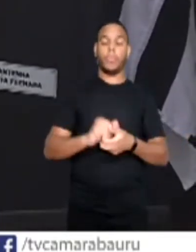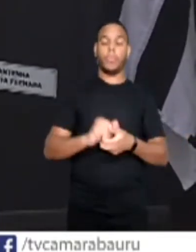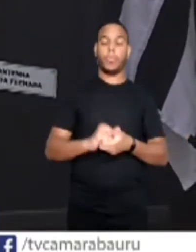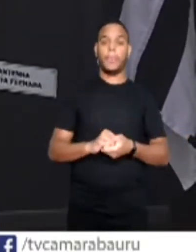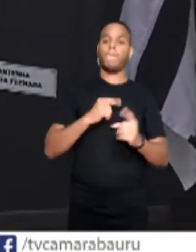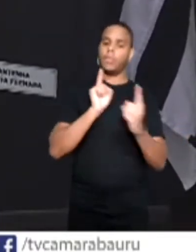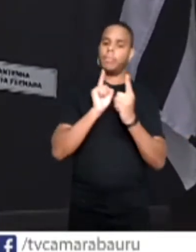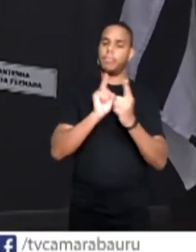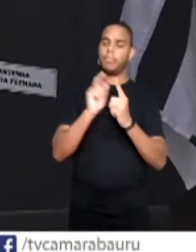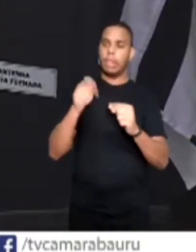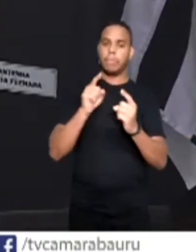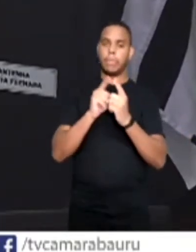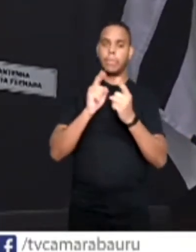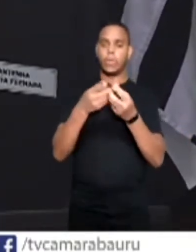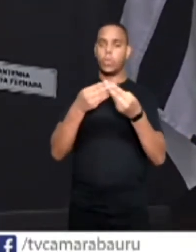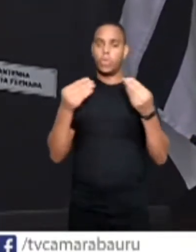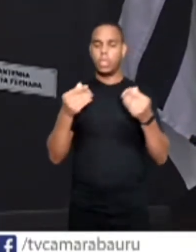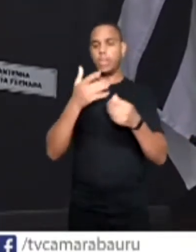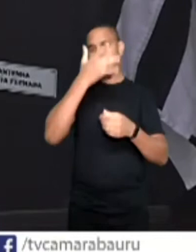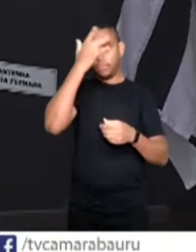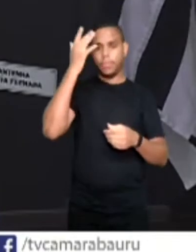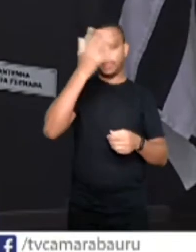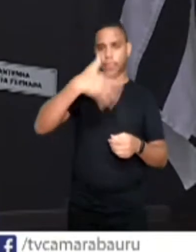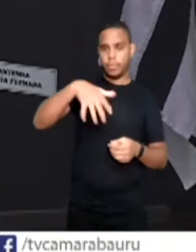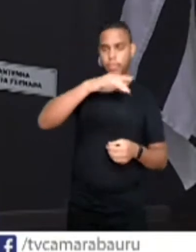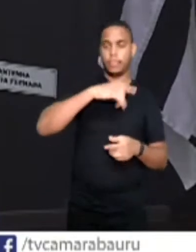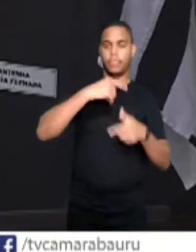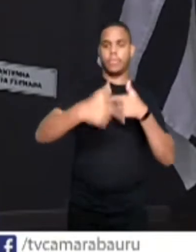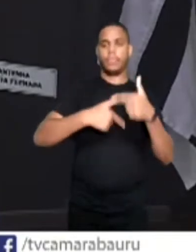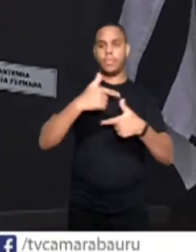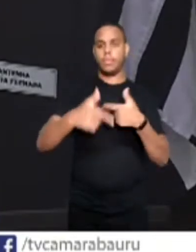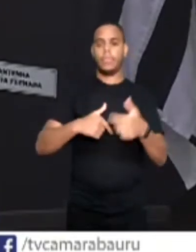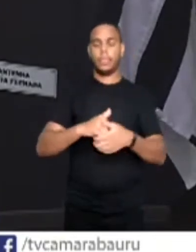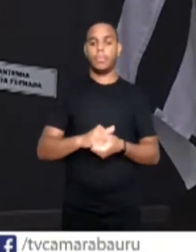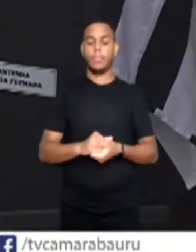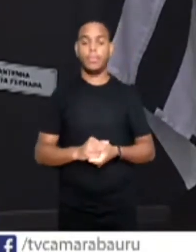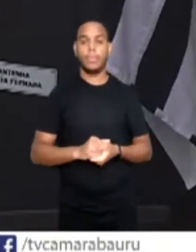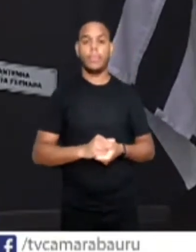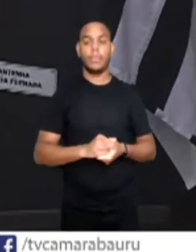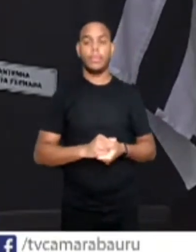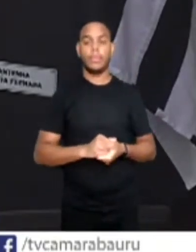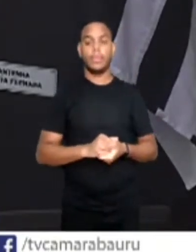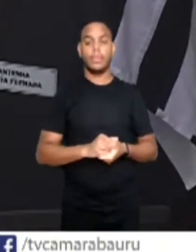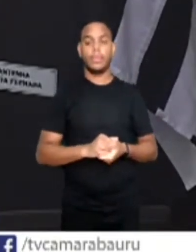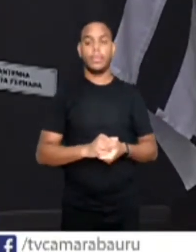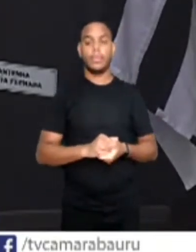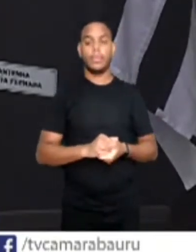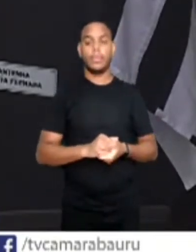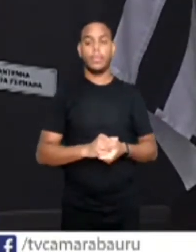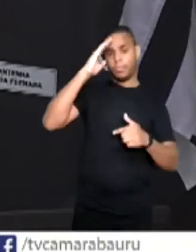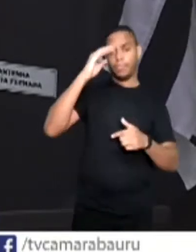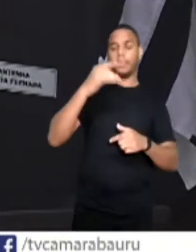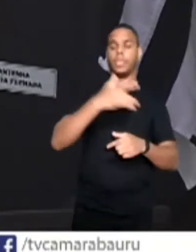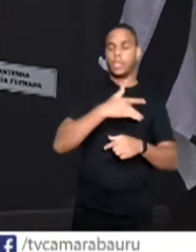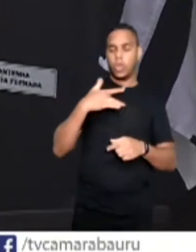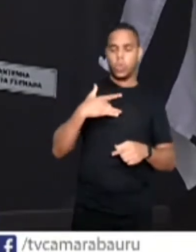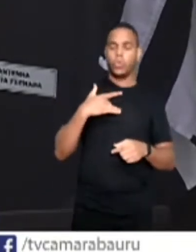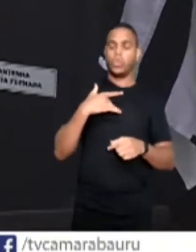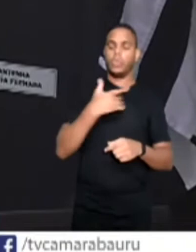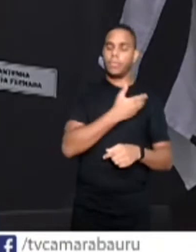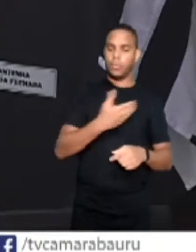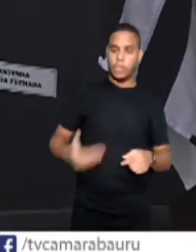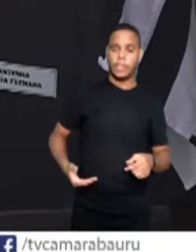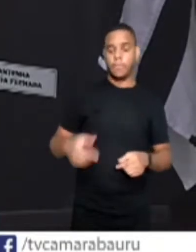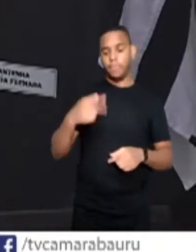com qualidade e humanidade realmente a todos aqueles que precisam do serviço, principalmente de saúde pública, do qual